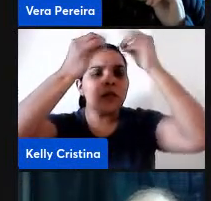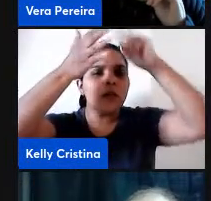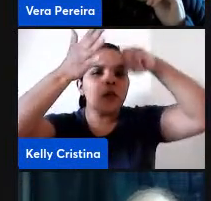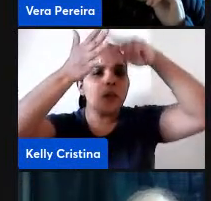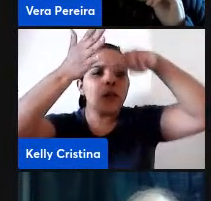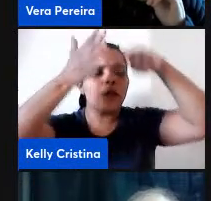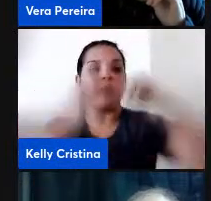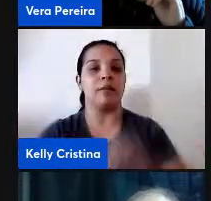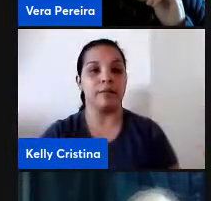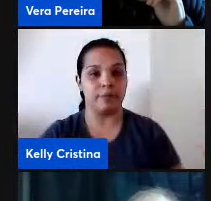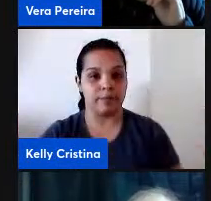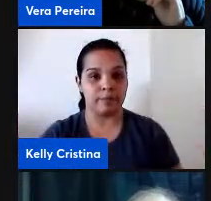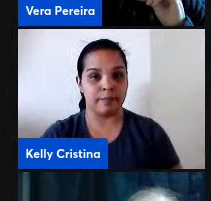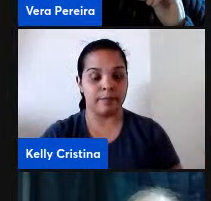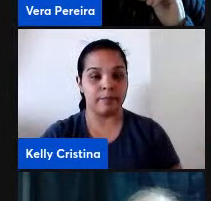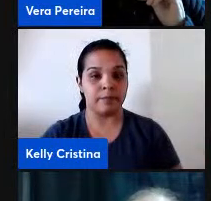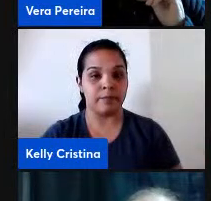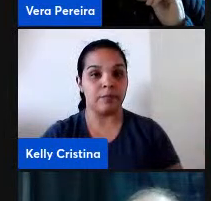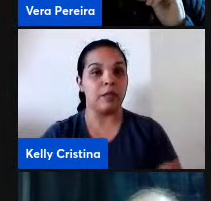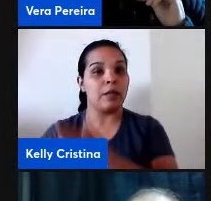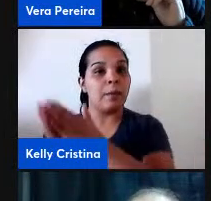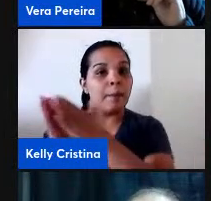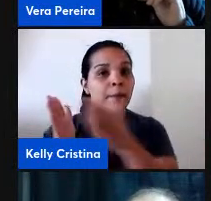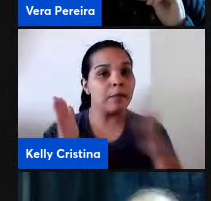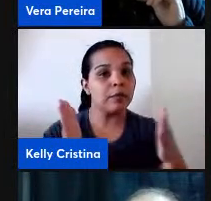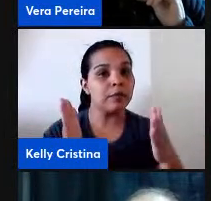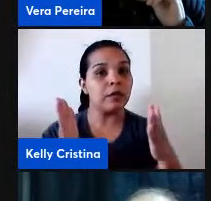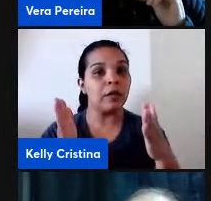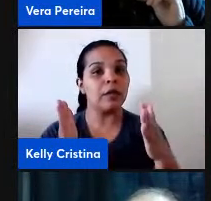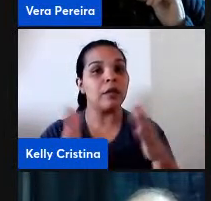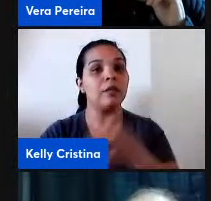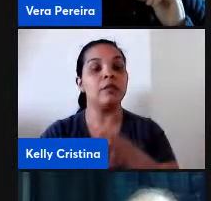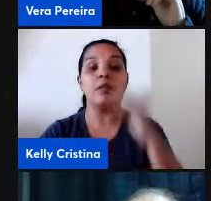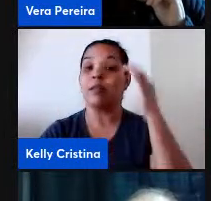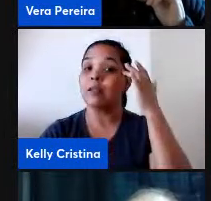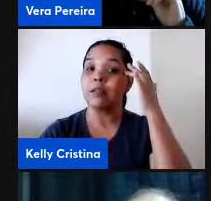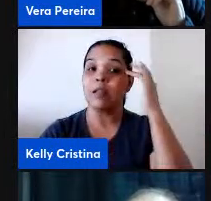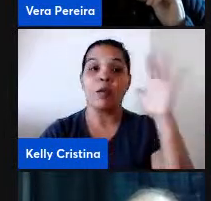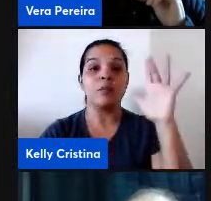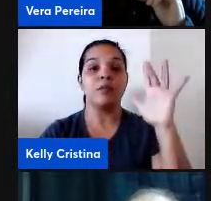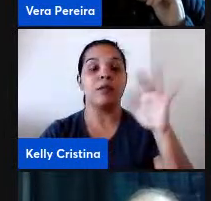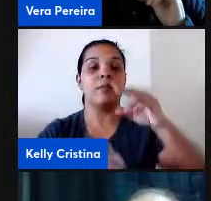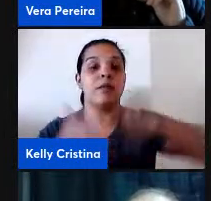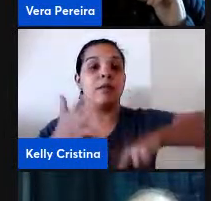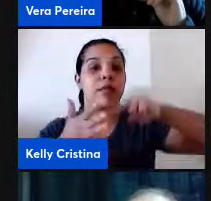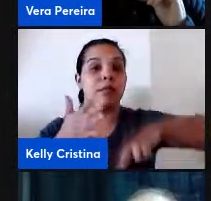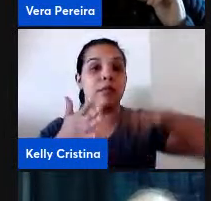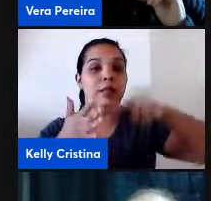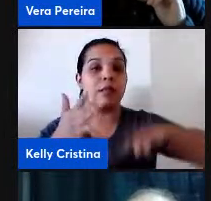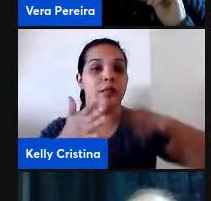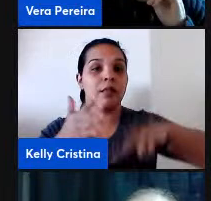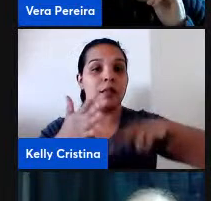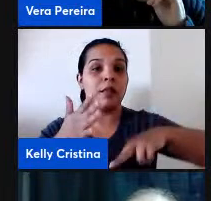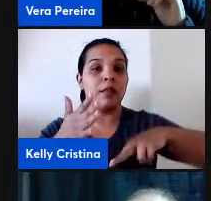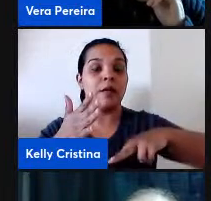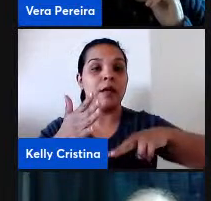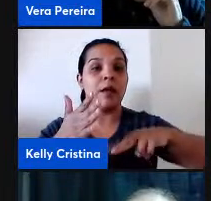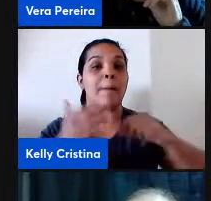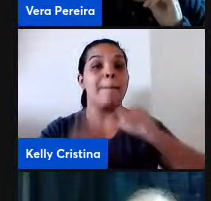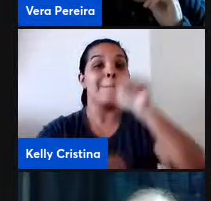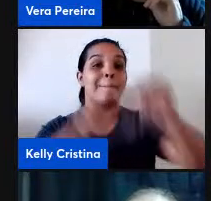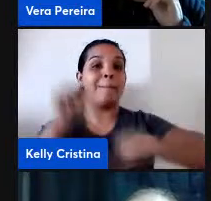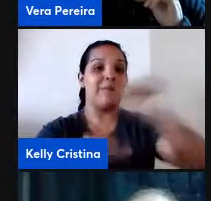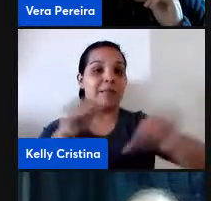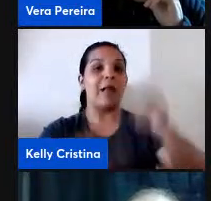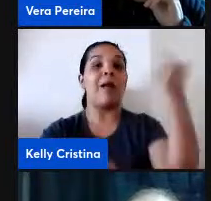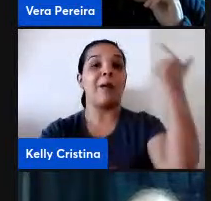E quando passamos do não saber ler para o saber ler. Há